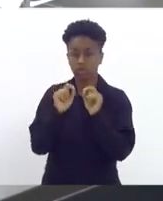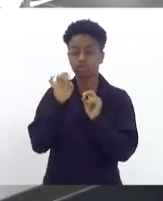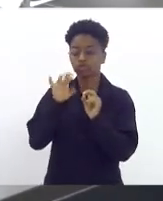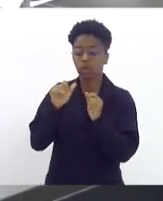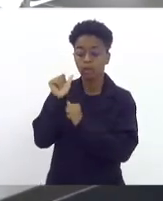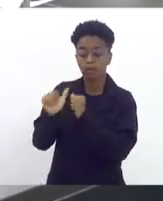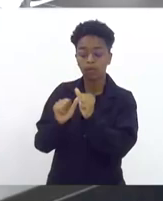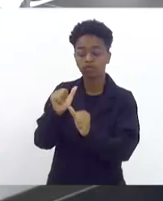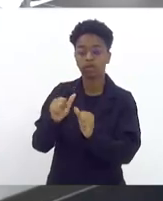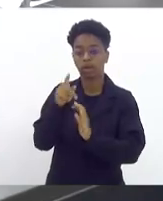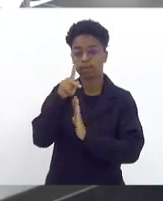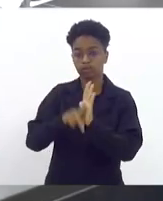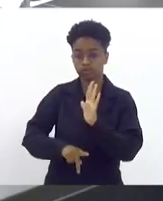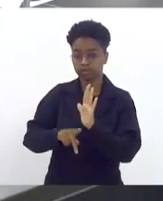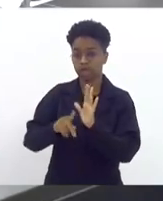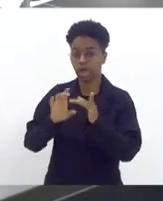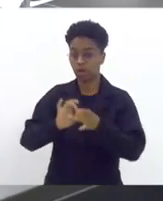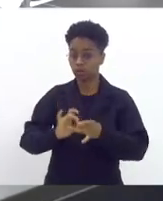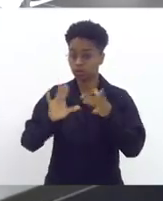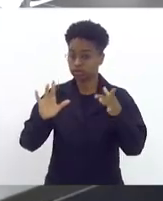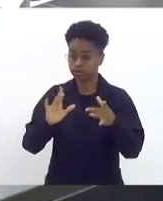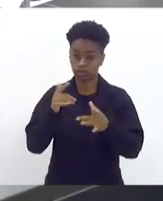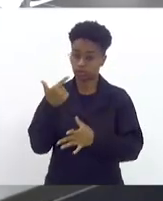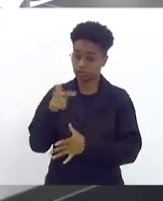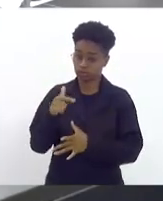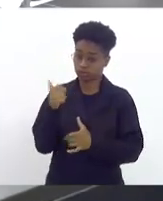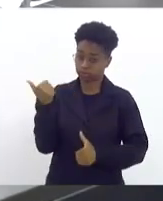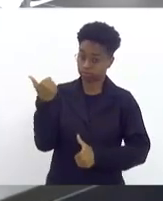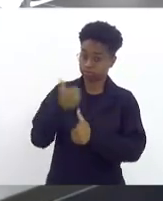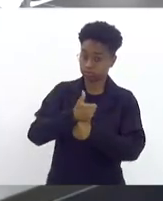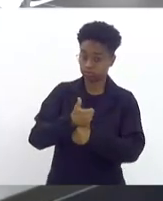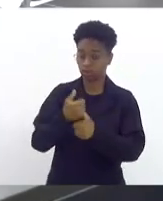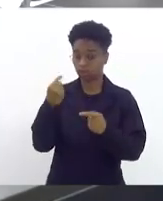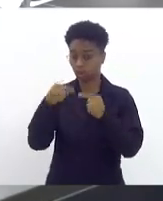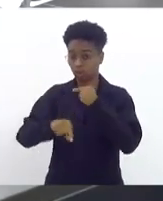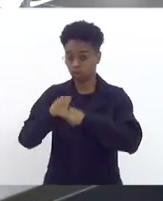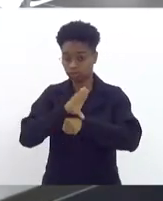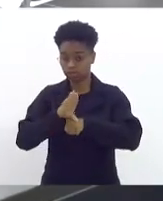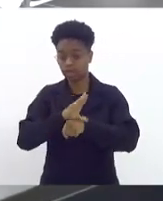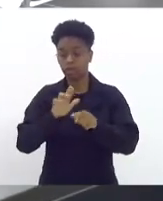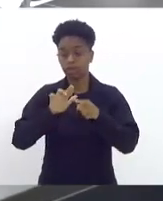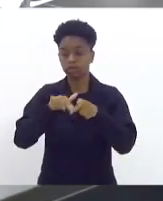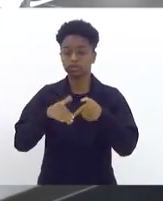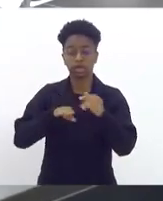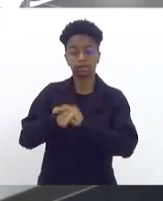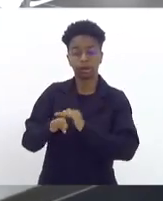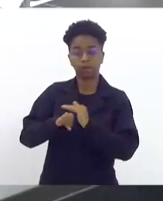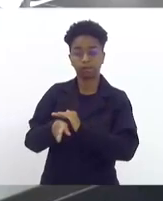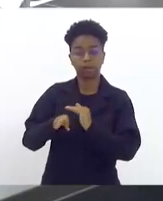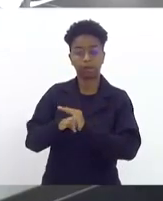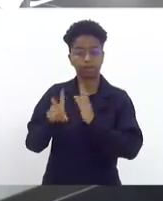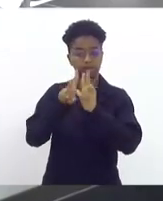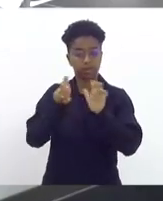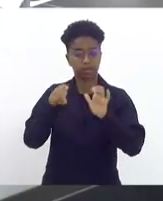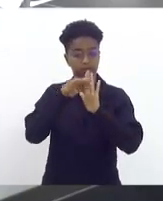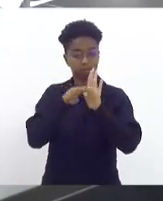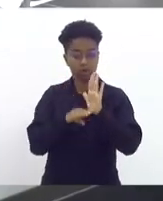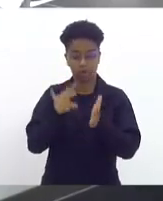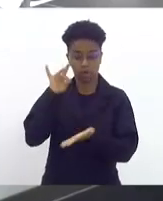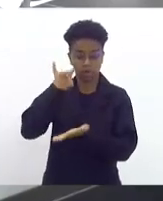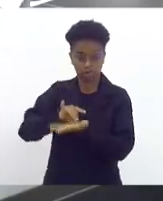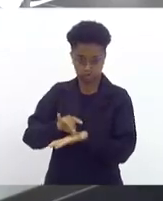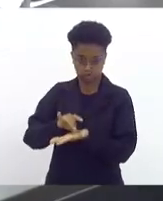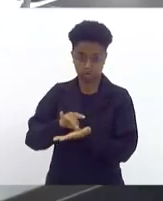do projeto em autorizativo não Supre uma inconstitucionalidade em razão de vício de de matéria de competência originária